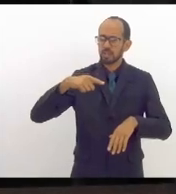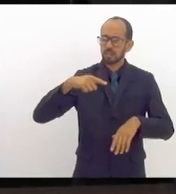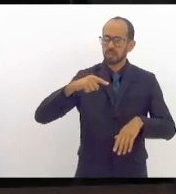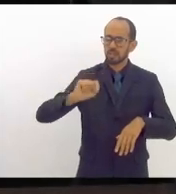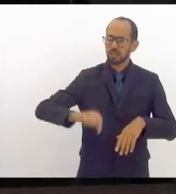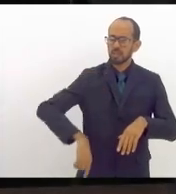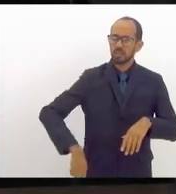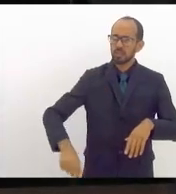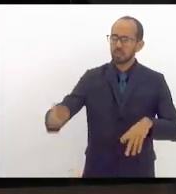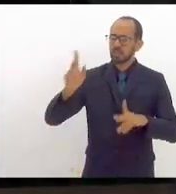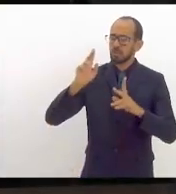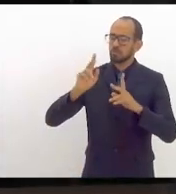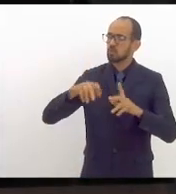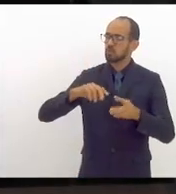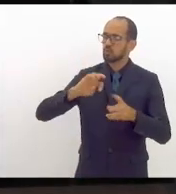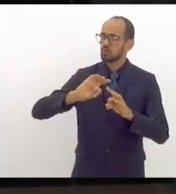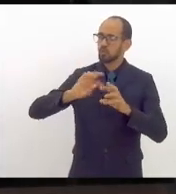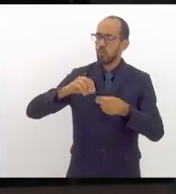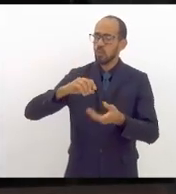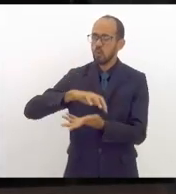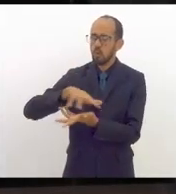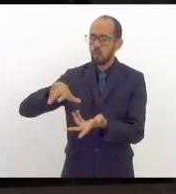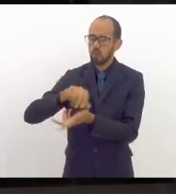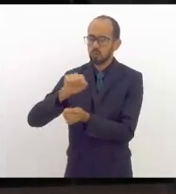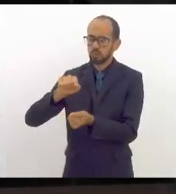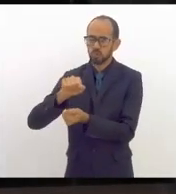observadores do mundo inteiro